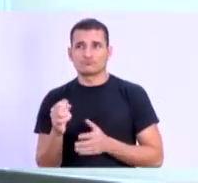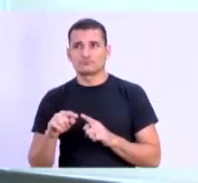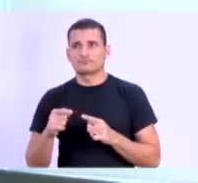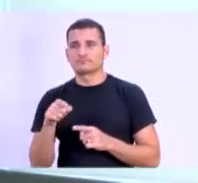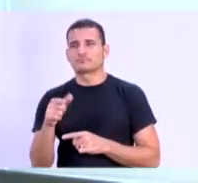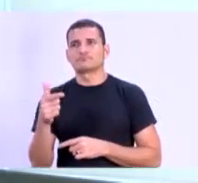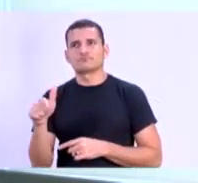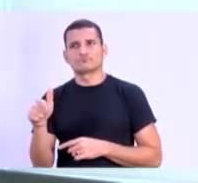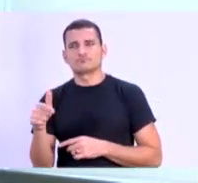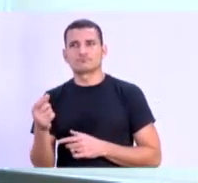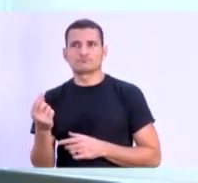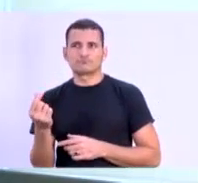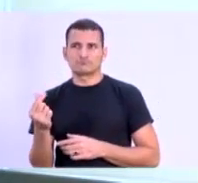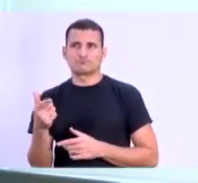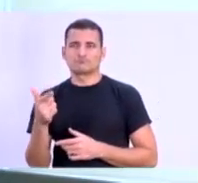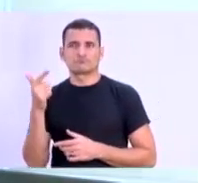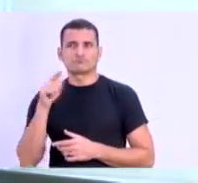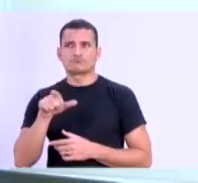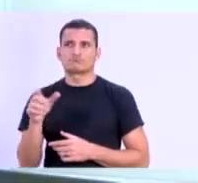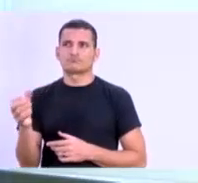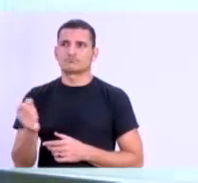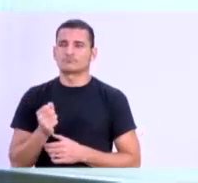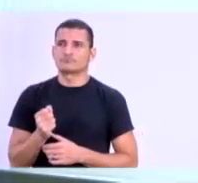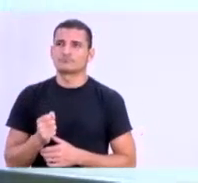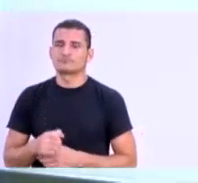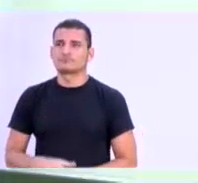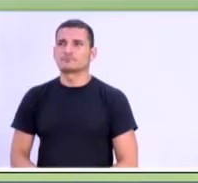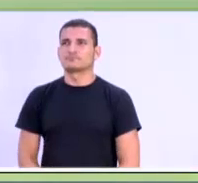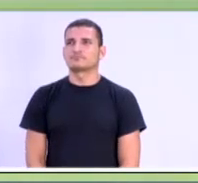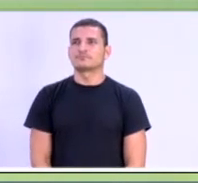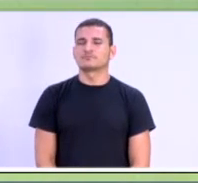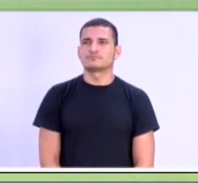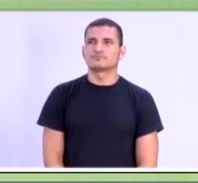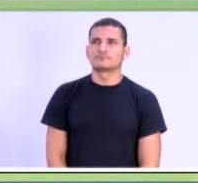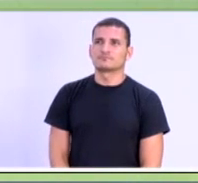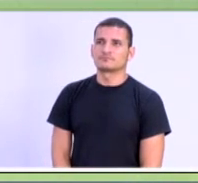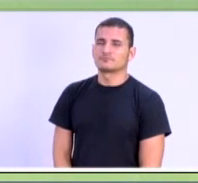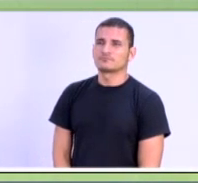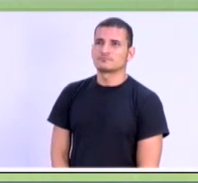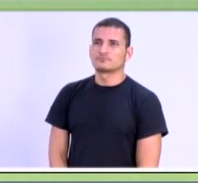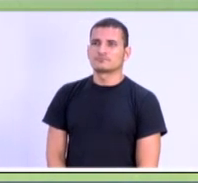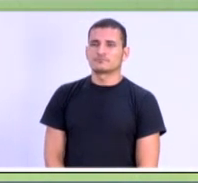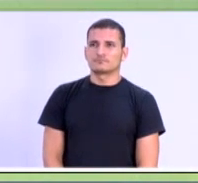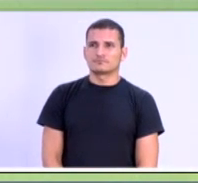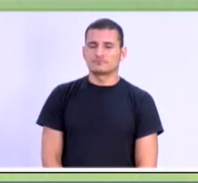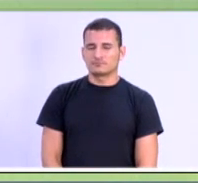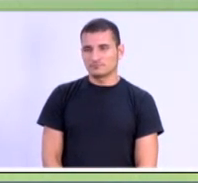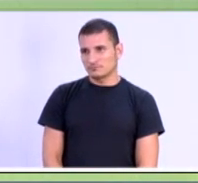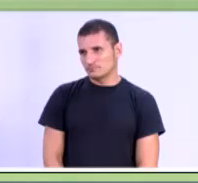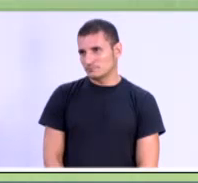saldo, você não vai conseguir sacar, tá? Então foi justamente isso. Vamos dar uma olhada aqui.